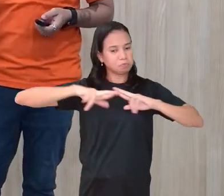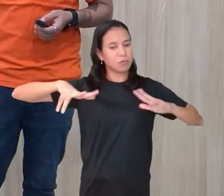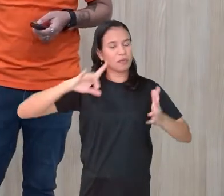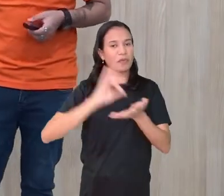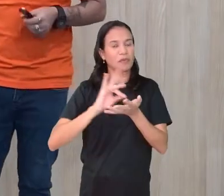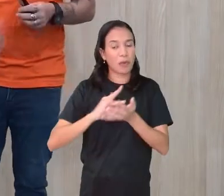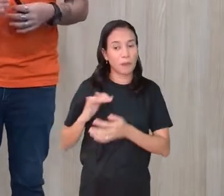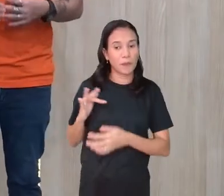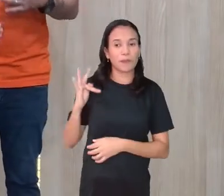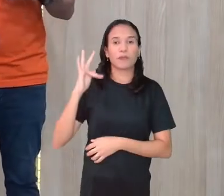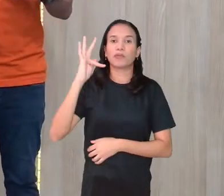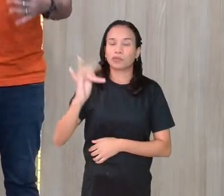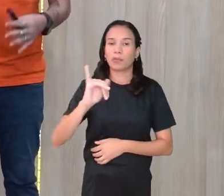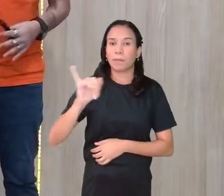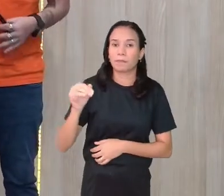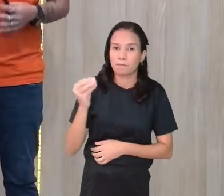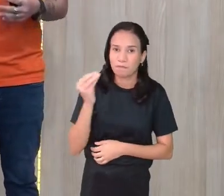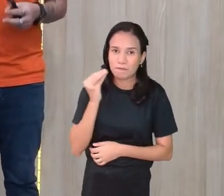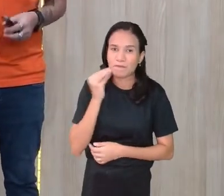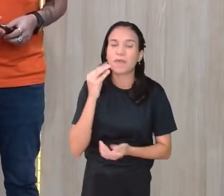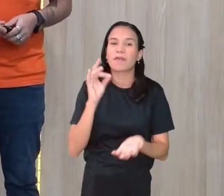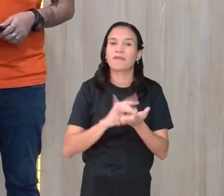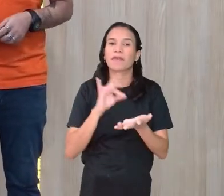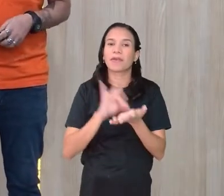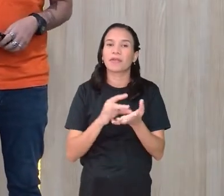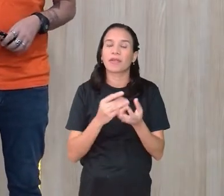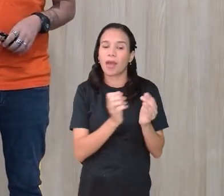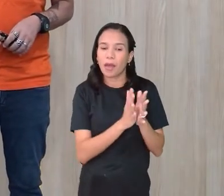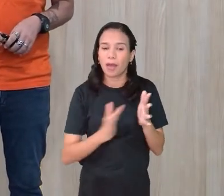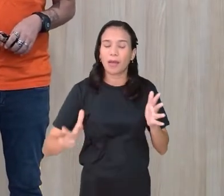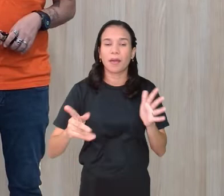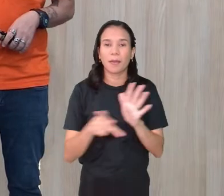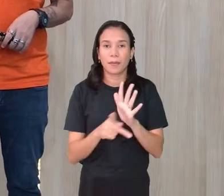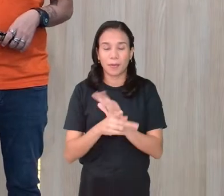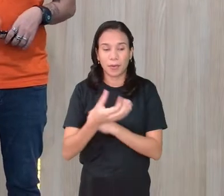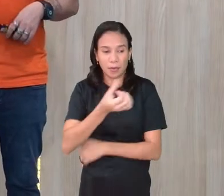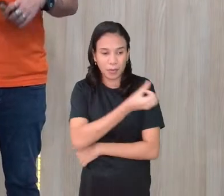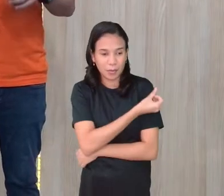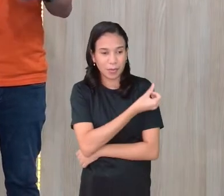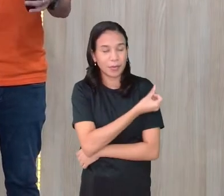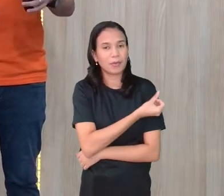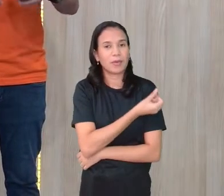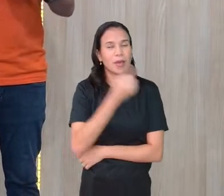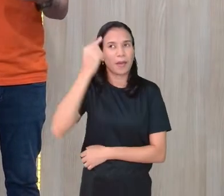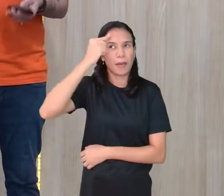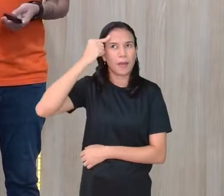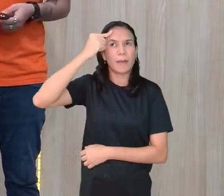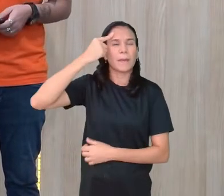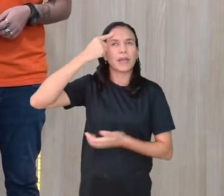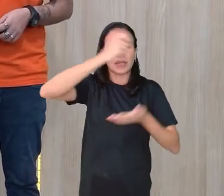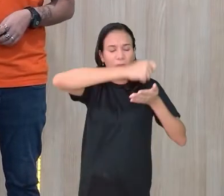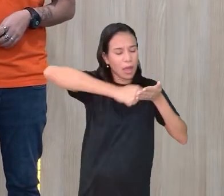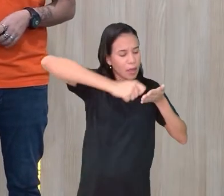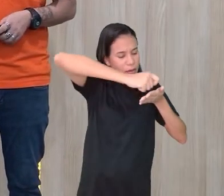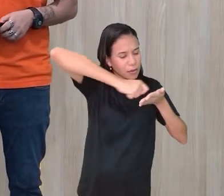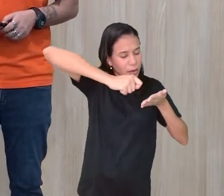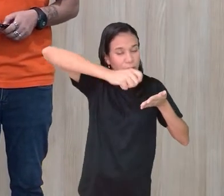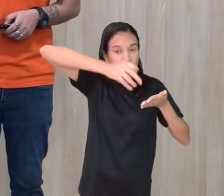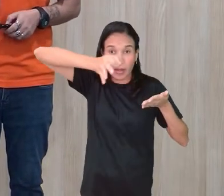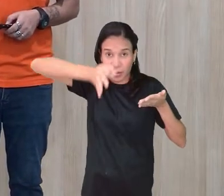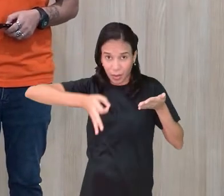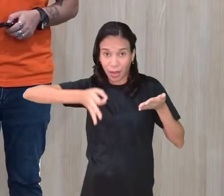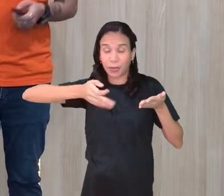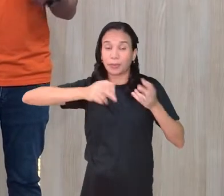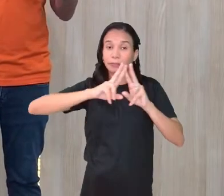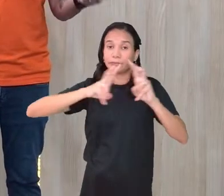muito lá na frente. Então vamos aproveitar agora, a partir do 6º ano, pensar e escrever de maneira correta